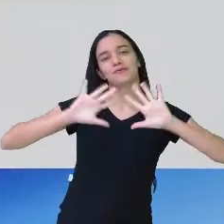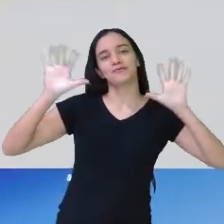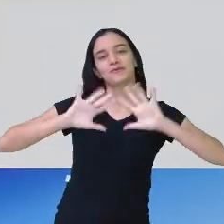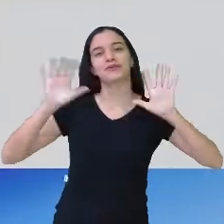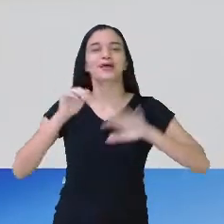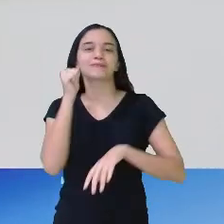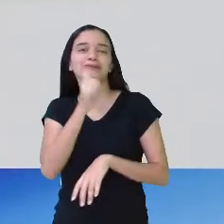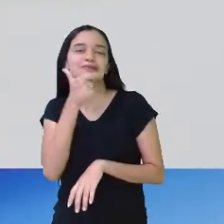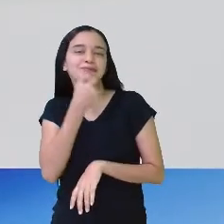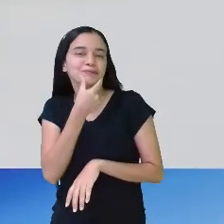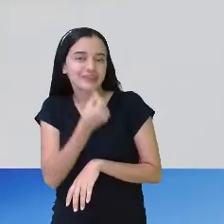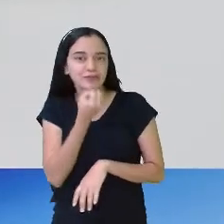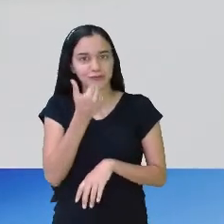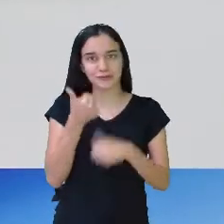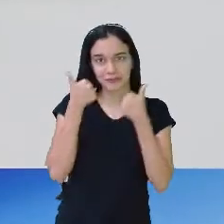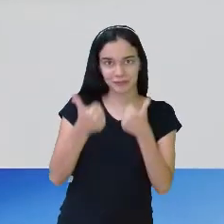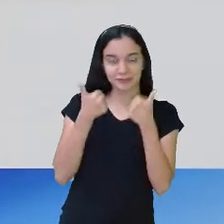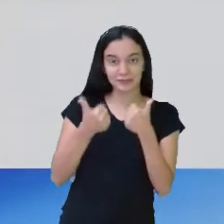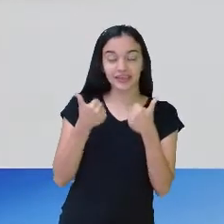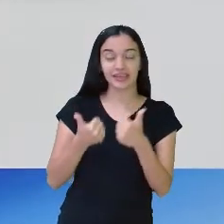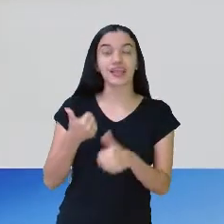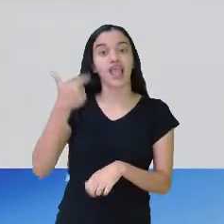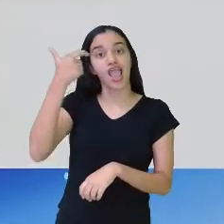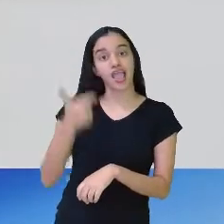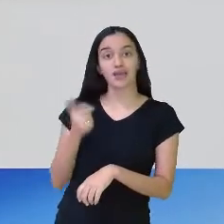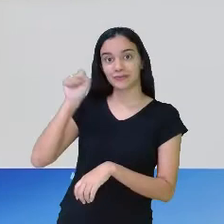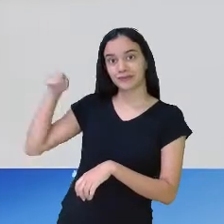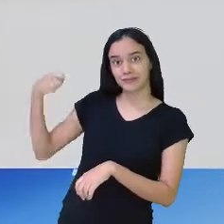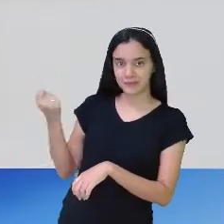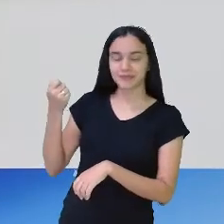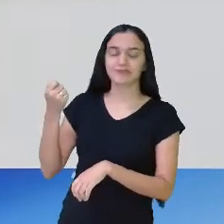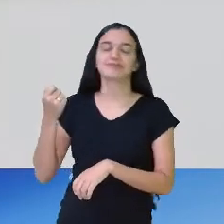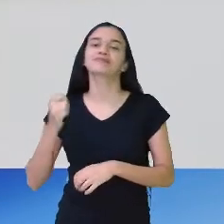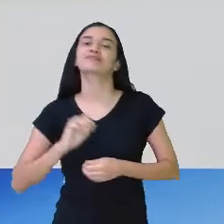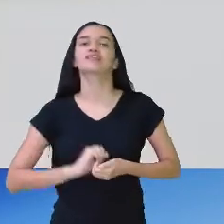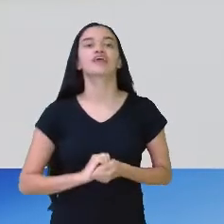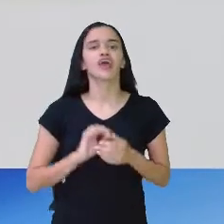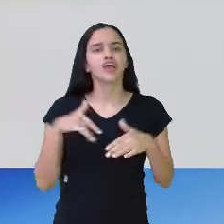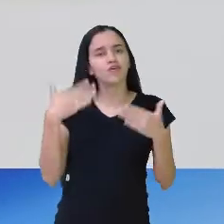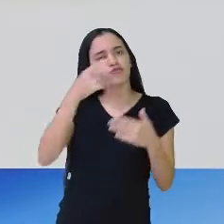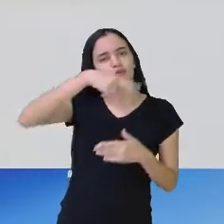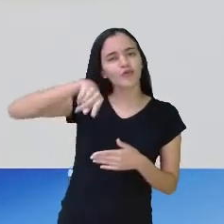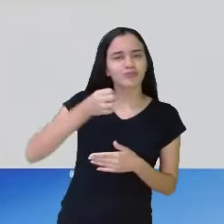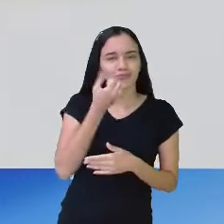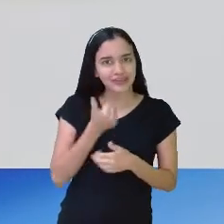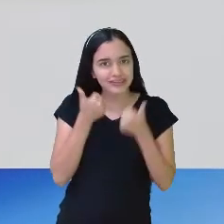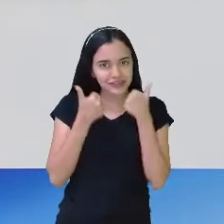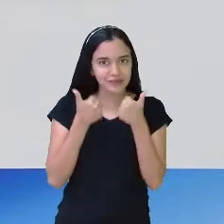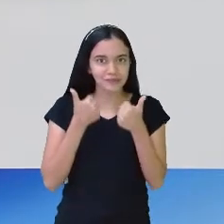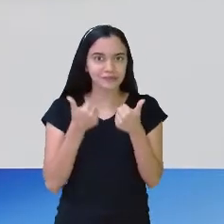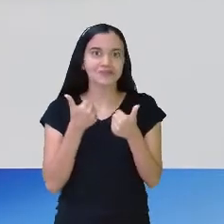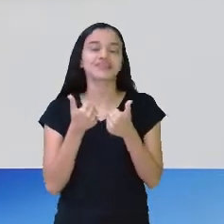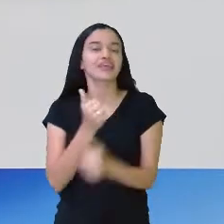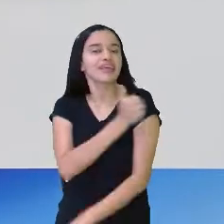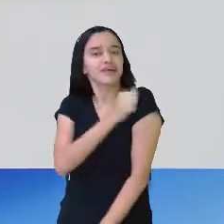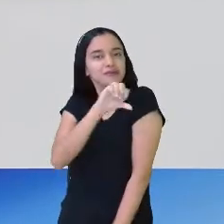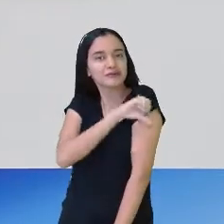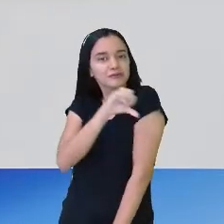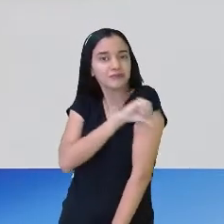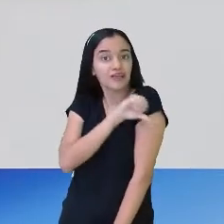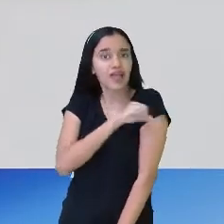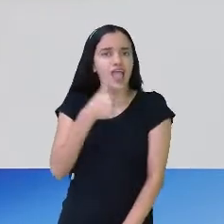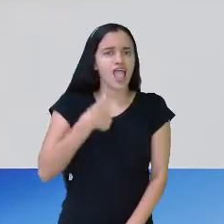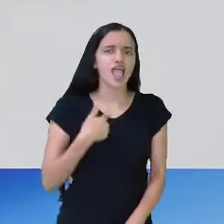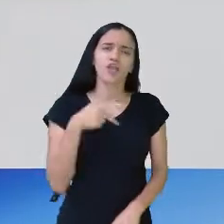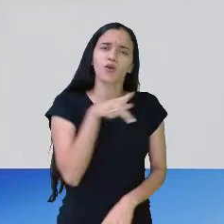Olá, meninas e meninos, tudo bem? Eu sou Camille Borba e este é o meu sinal. Como vocês estão hoje, alunos do 9º ano? Eu